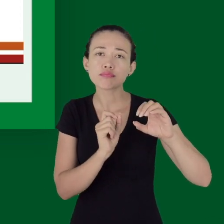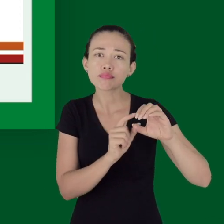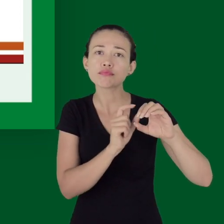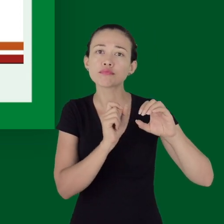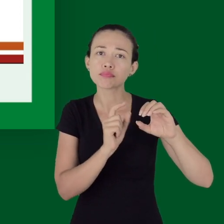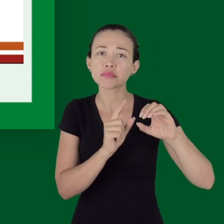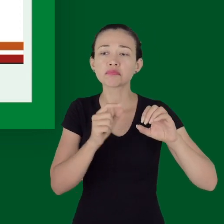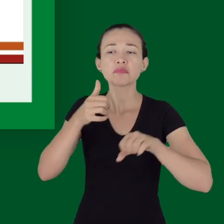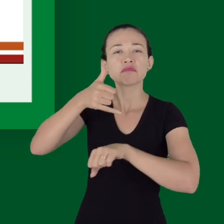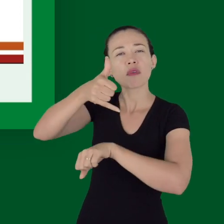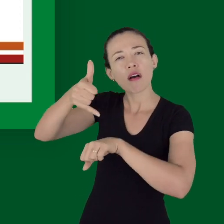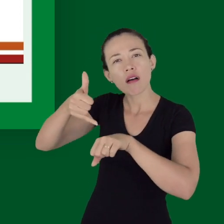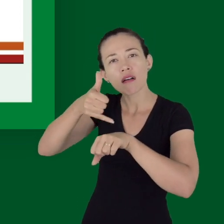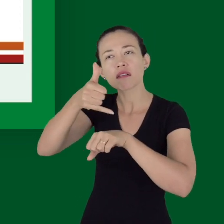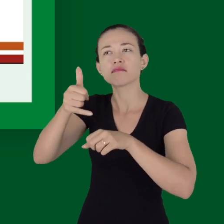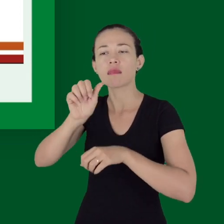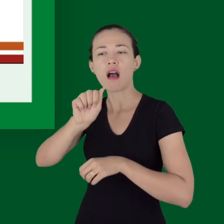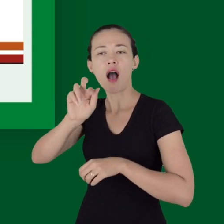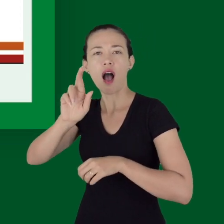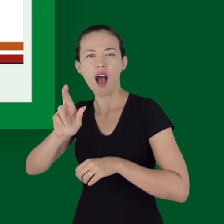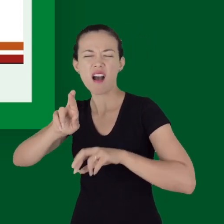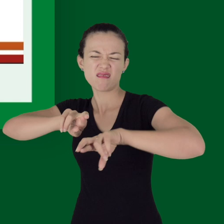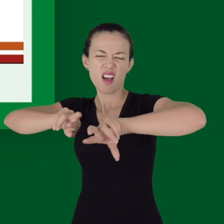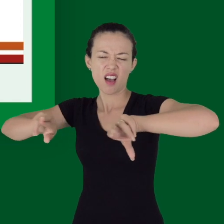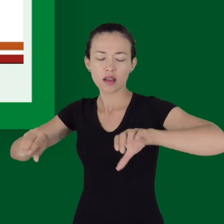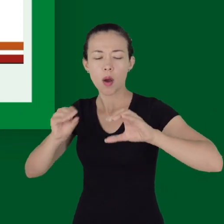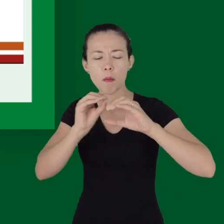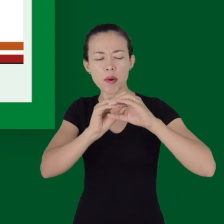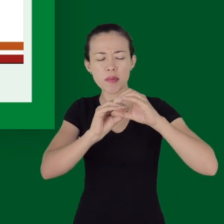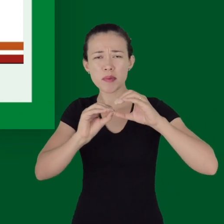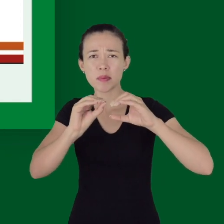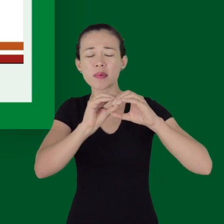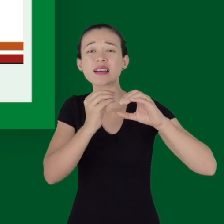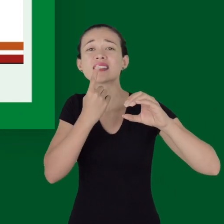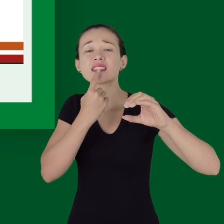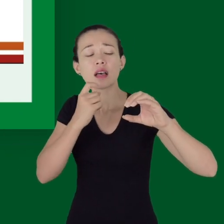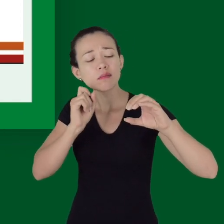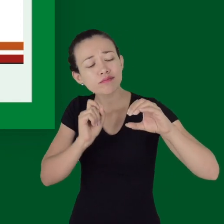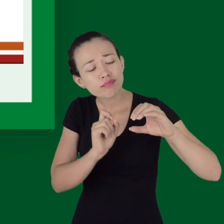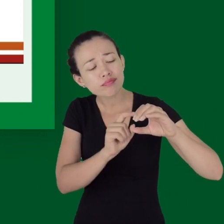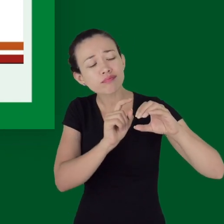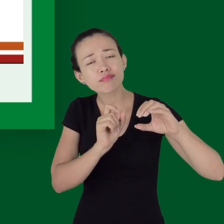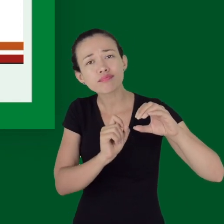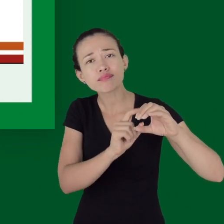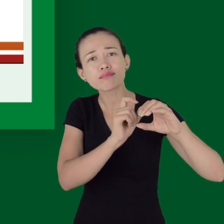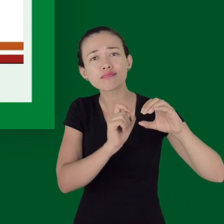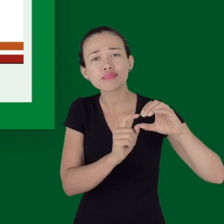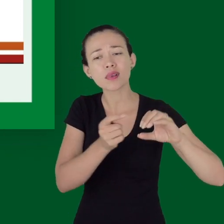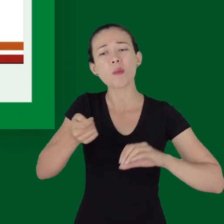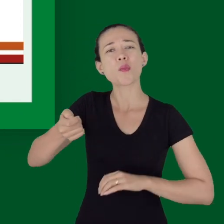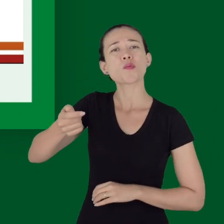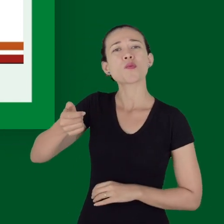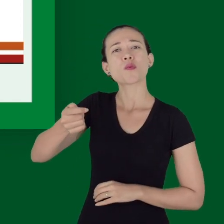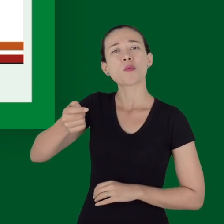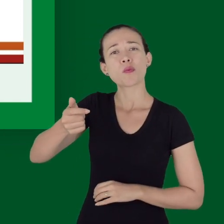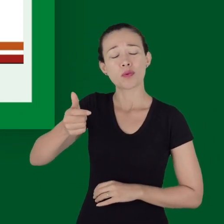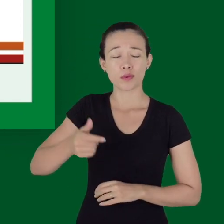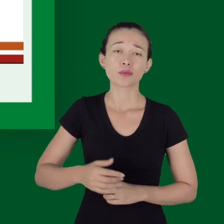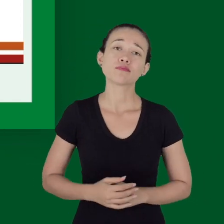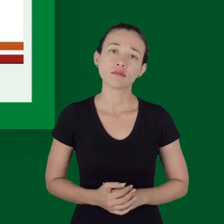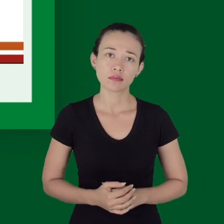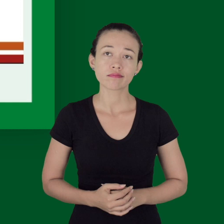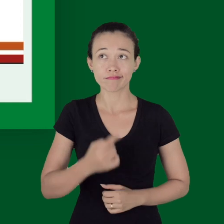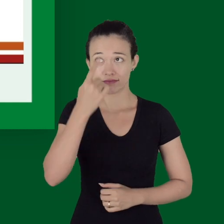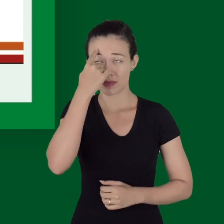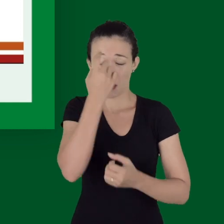seja, um êmbolo, ou a formação de um trombo. Isso impede a nutrição